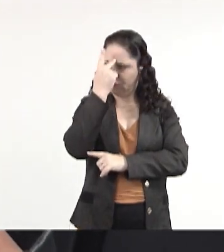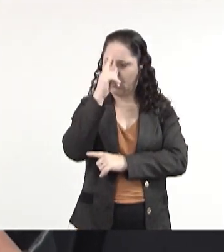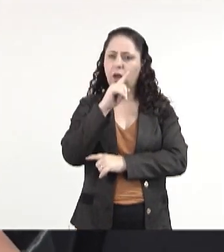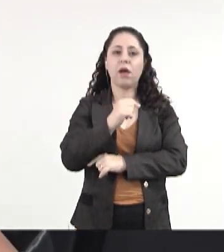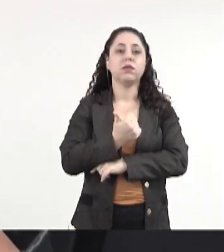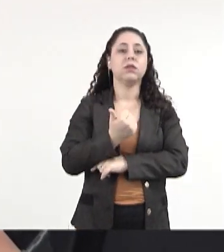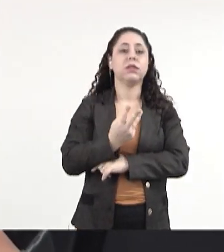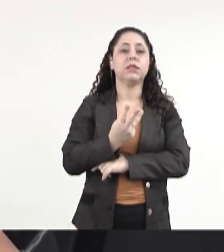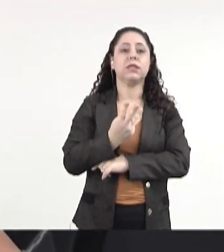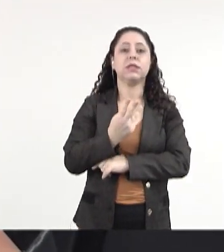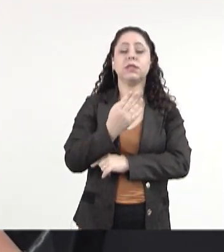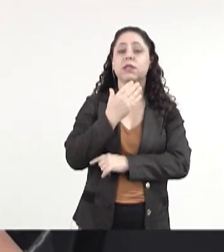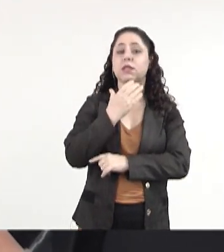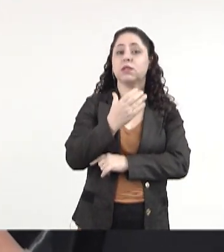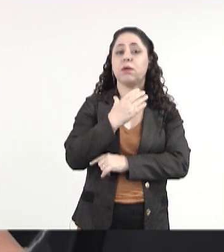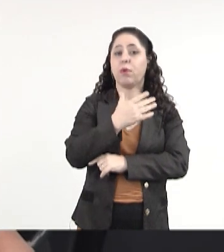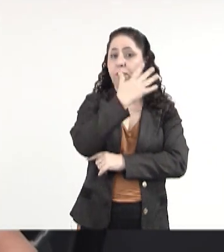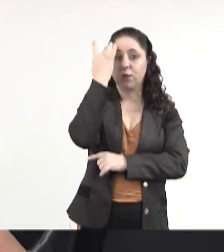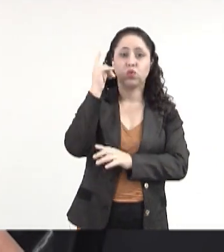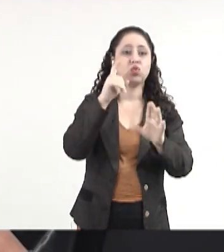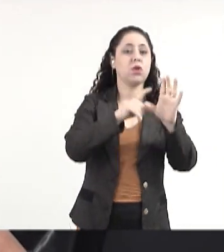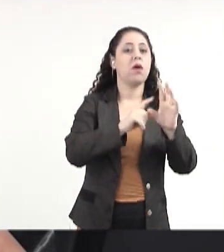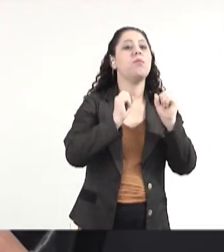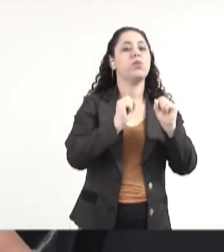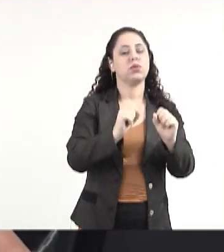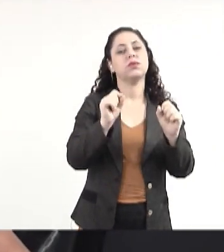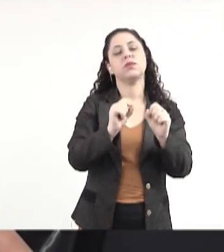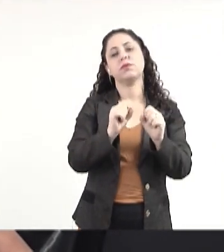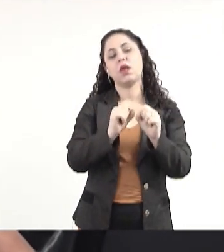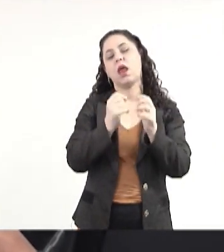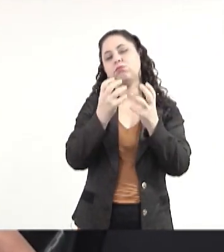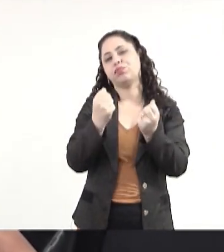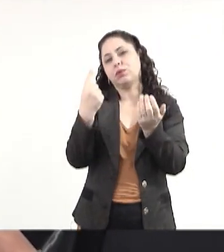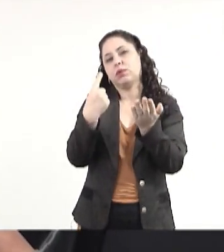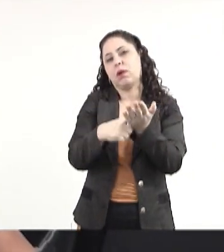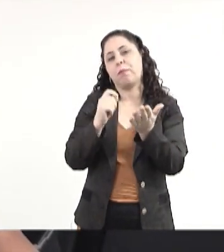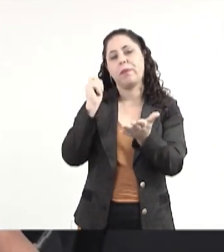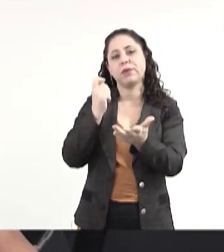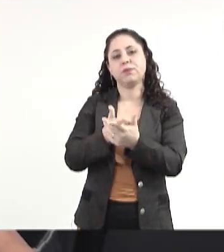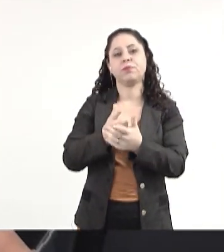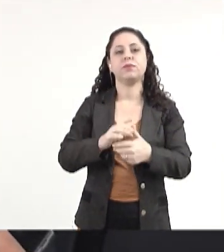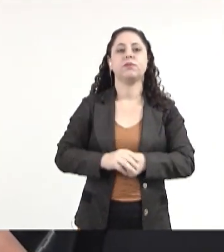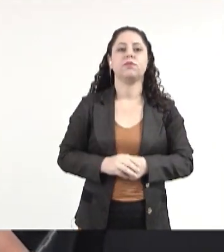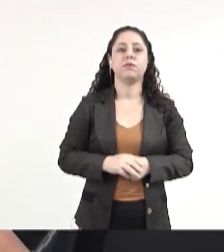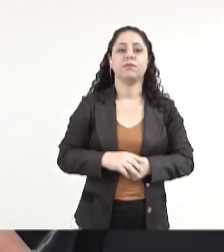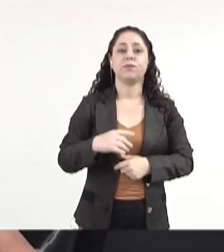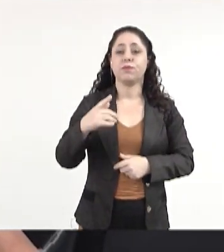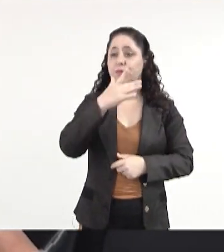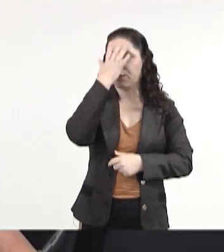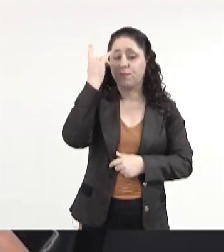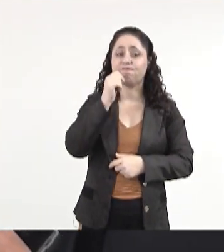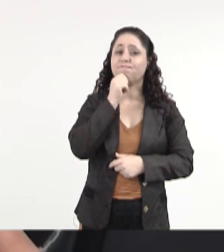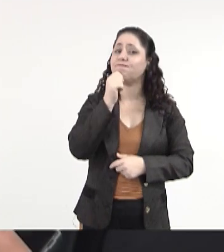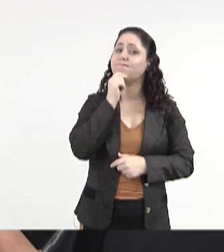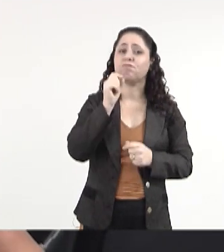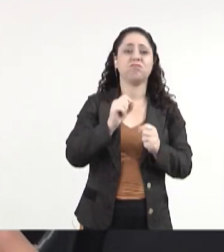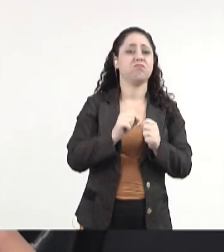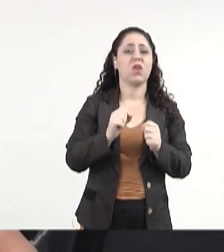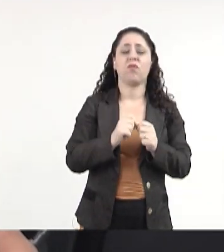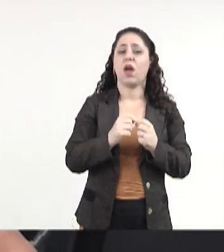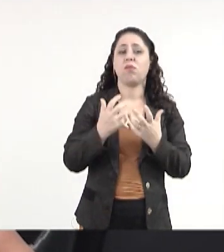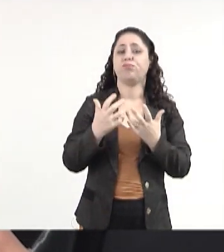memória, a data, até o dia 13, para que o contribuinte possa fazer a adesão. Então, aqueles que ainda não